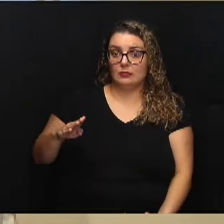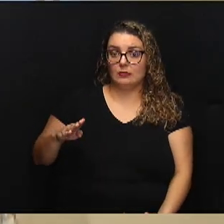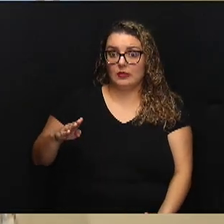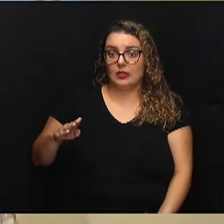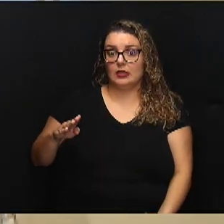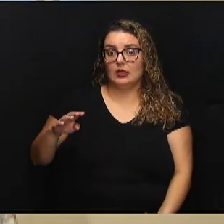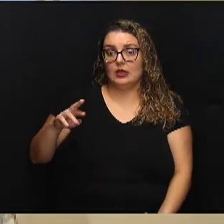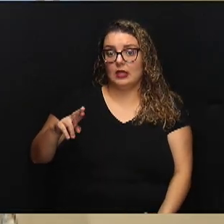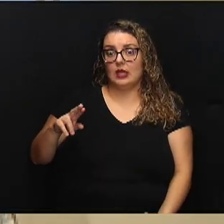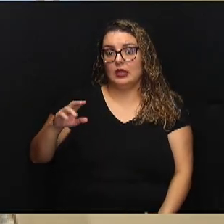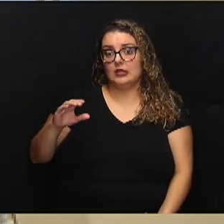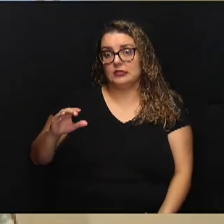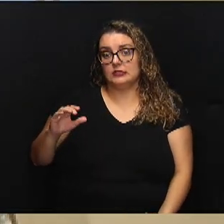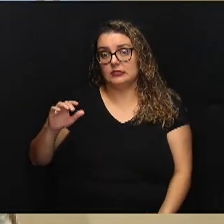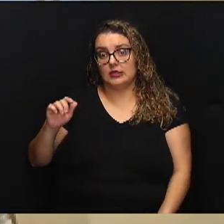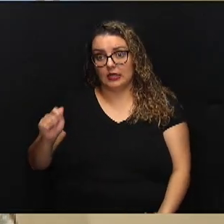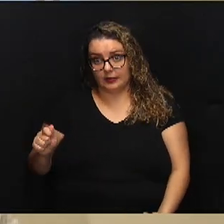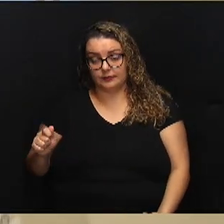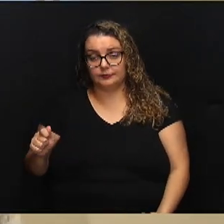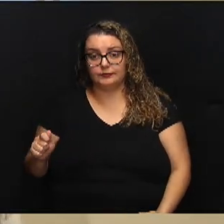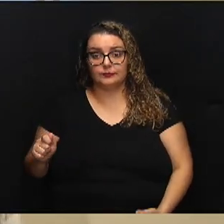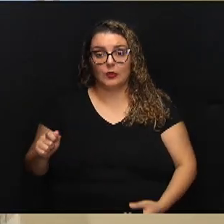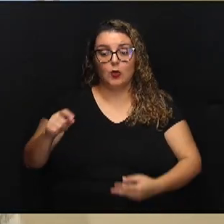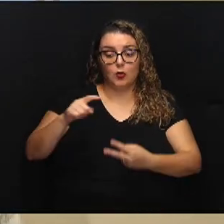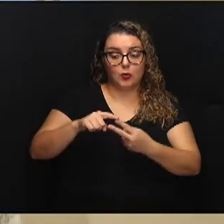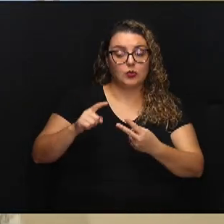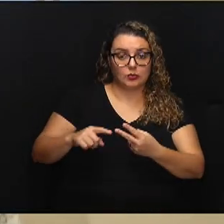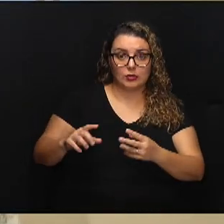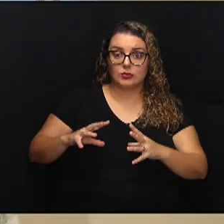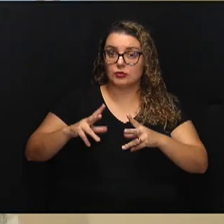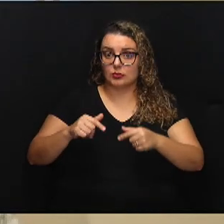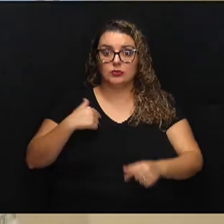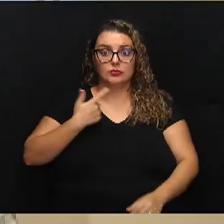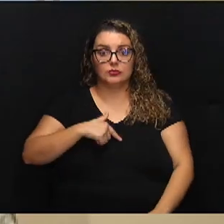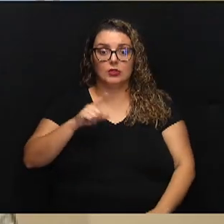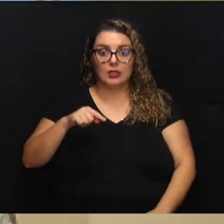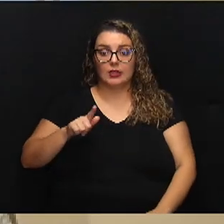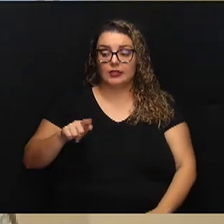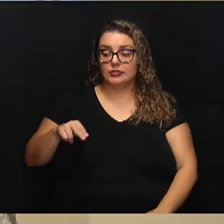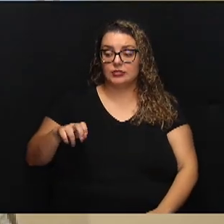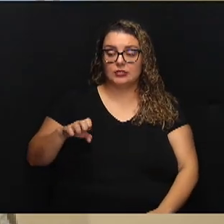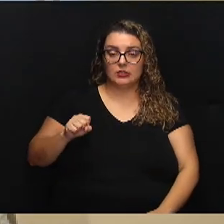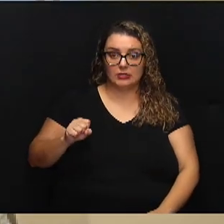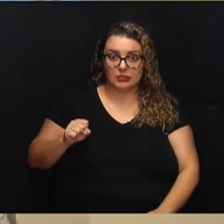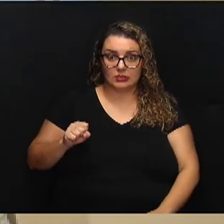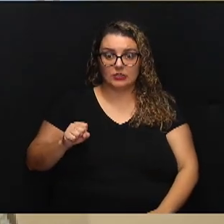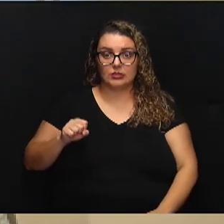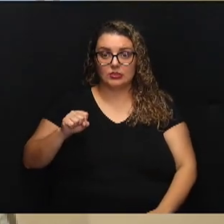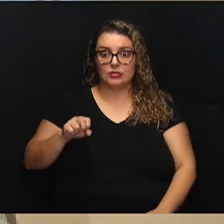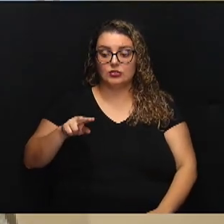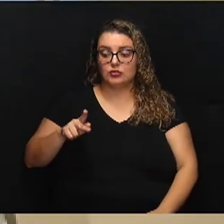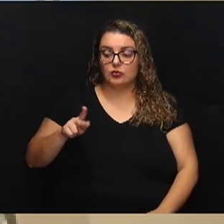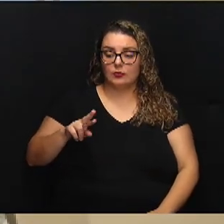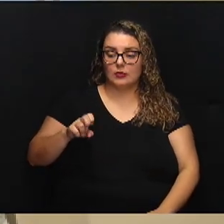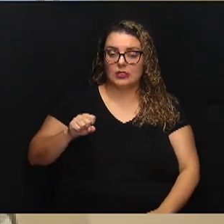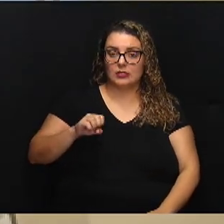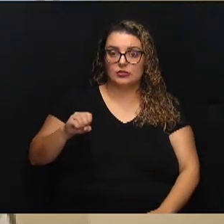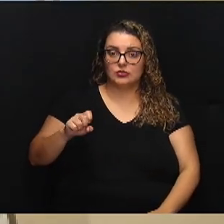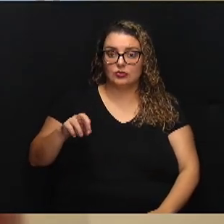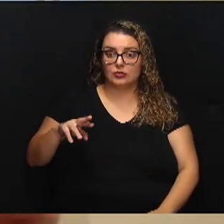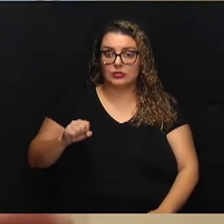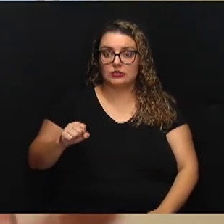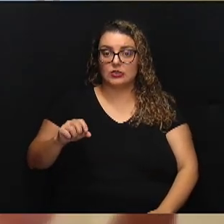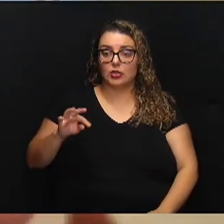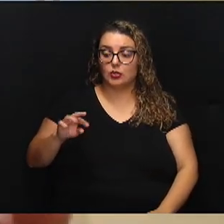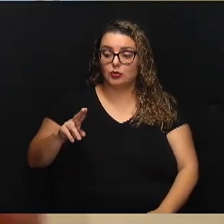genes BRCA1 e BRCA2 estão presentes em todos nós. São genes considerados supressores tumorais. O que é isso?